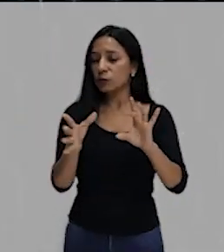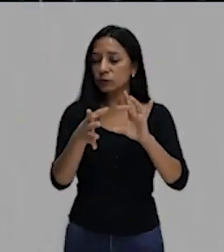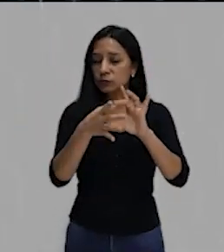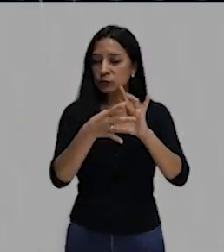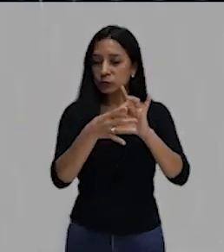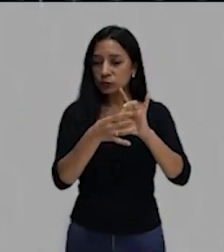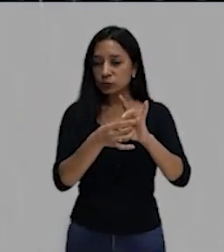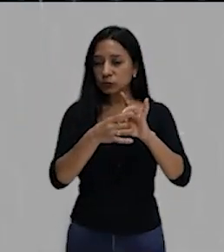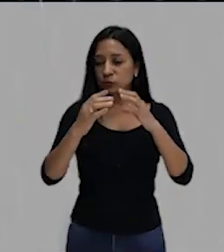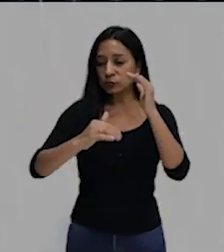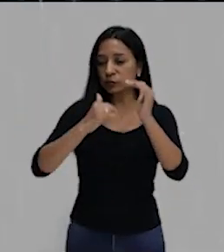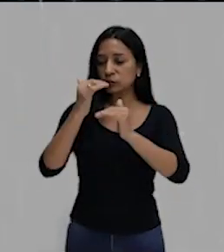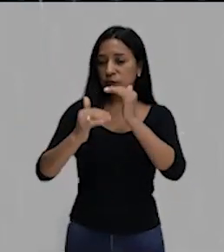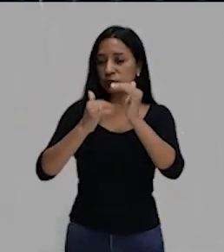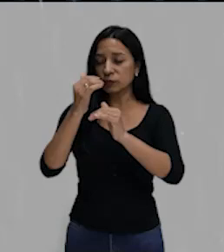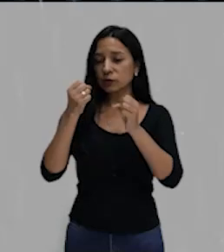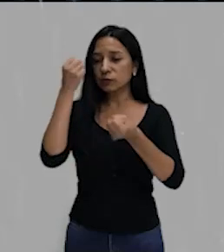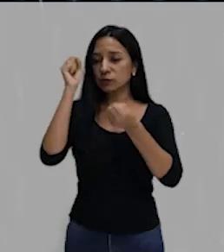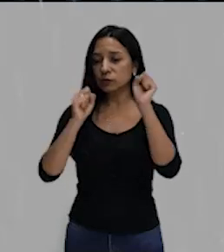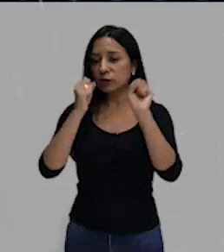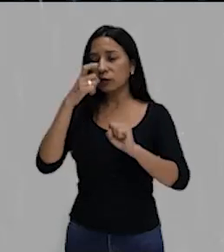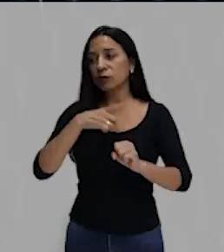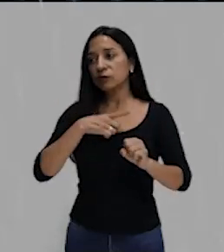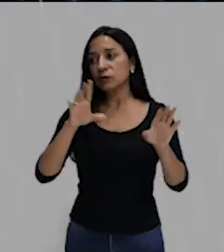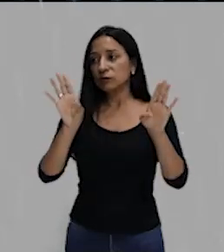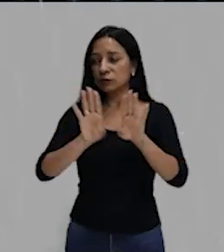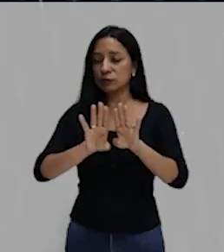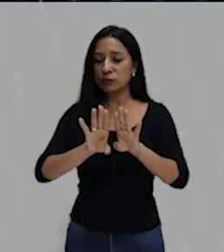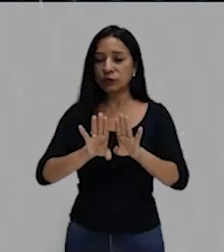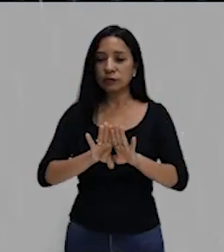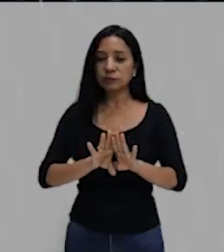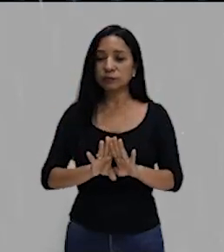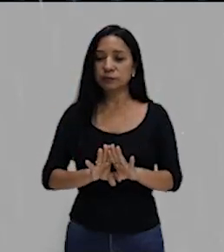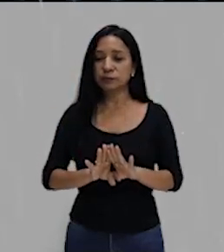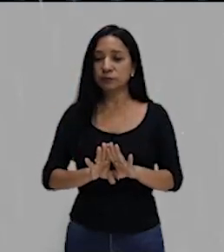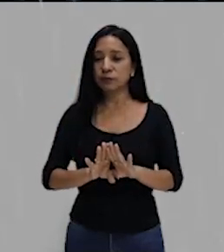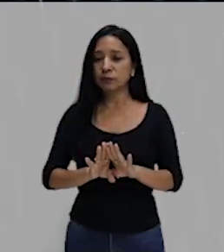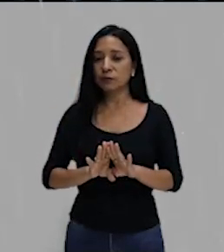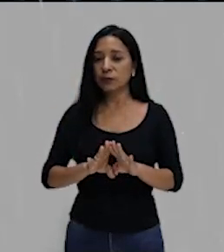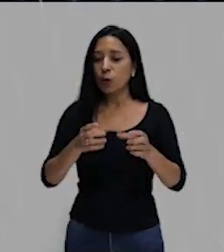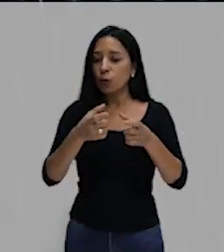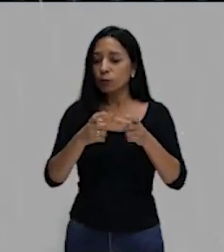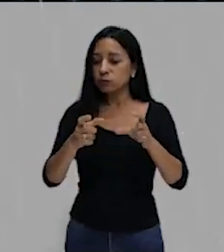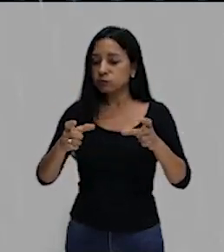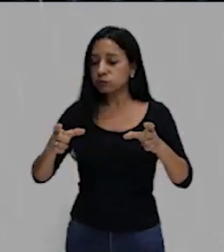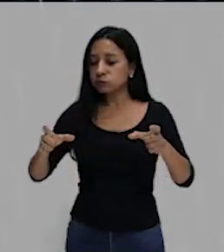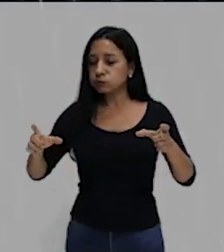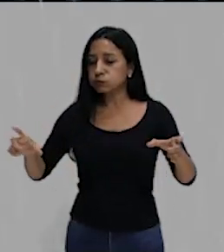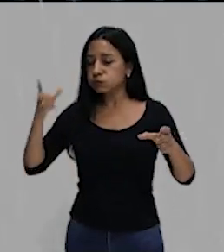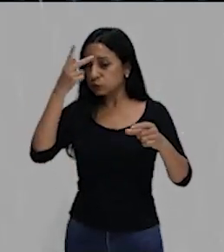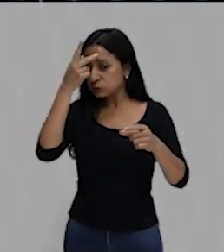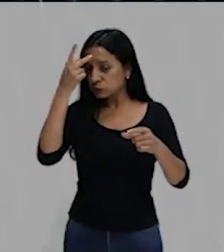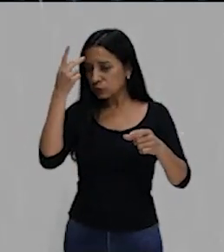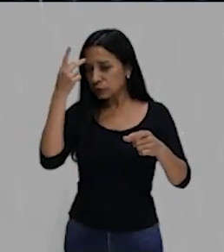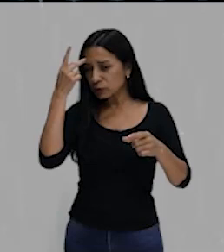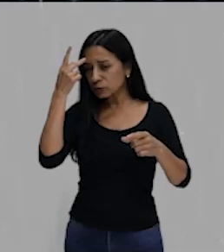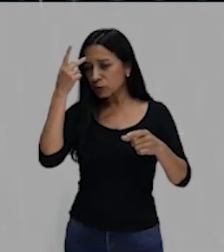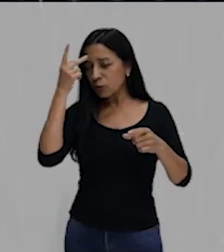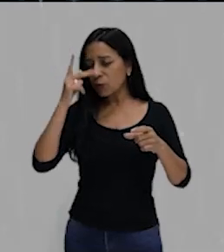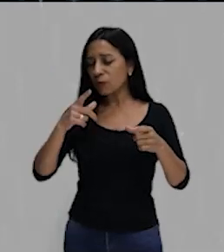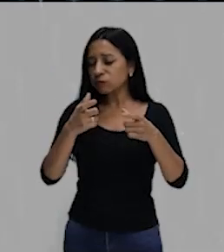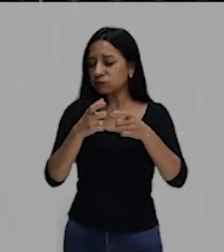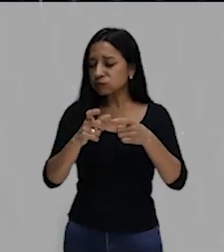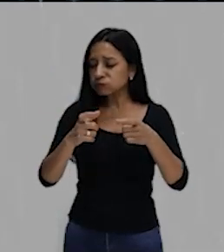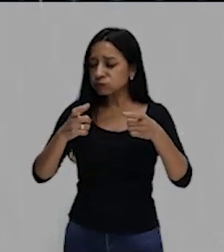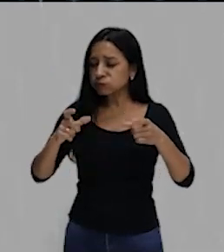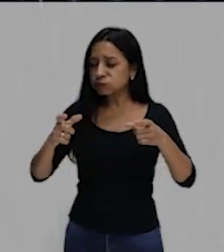esse grande desenvolvimento industrial, nós temos também esse crescimento populacional humano muito